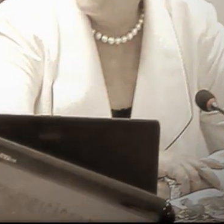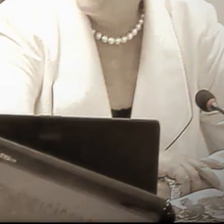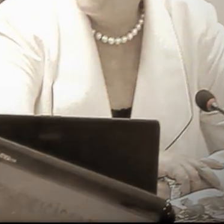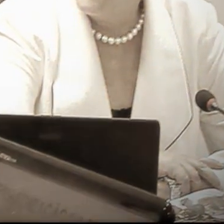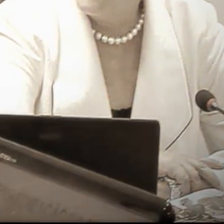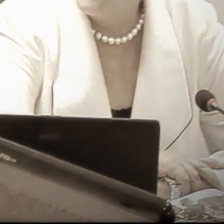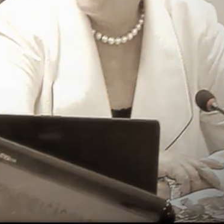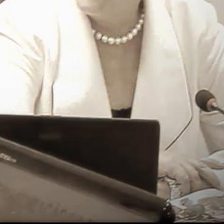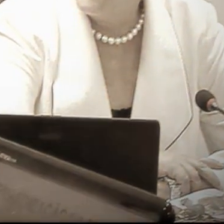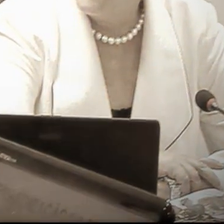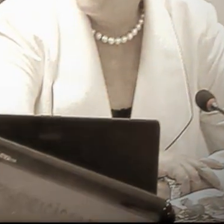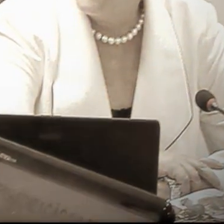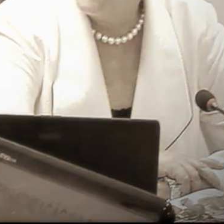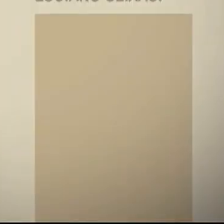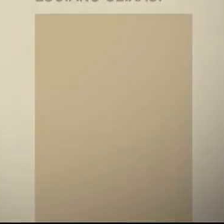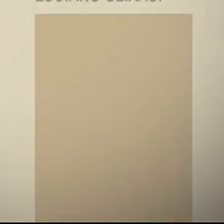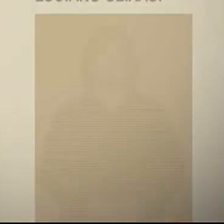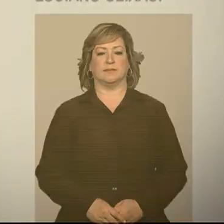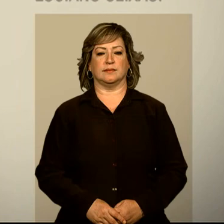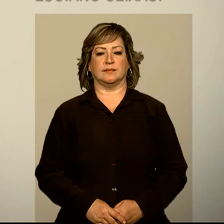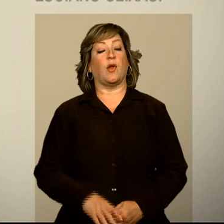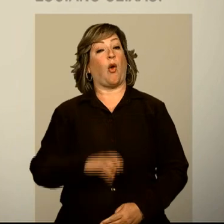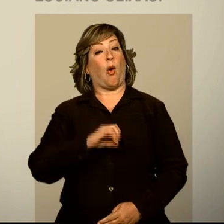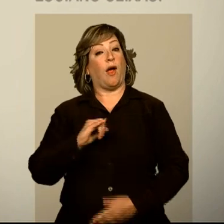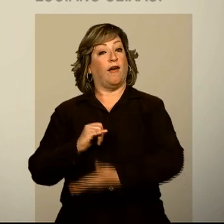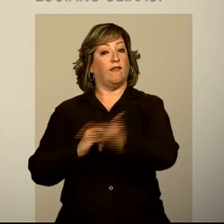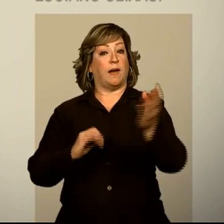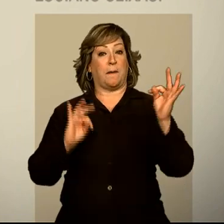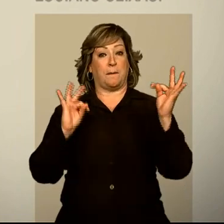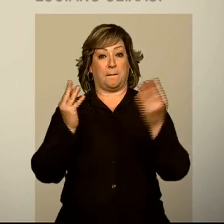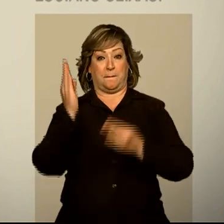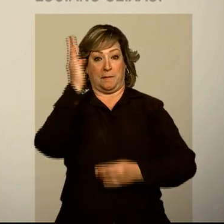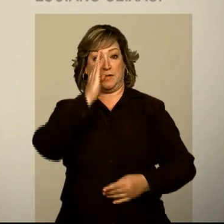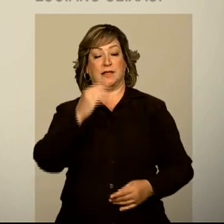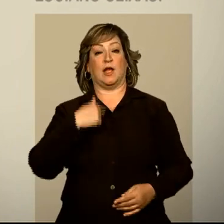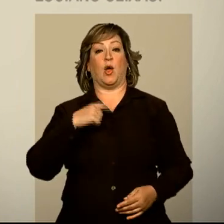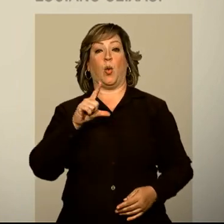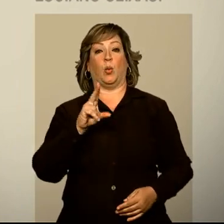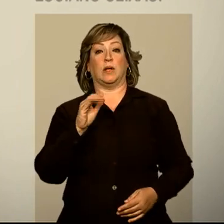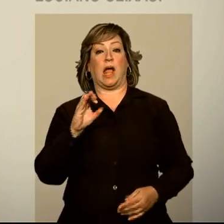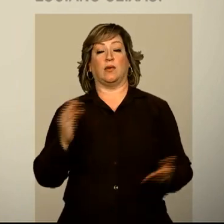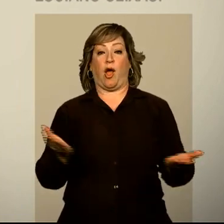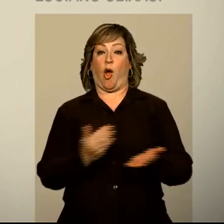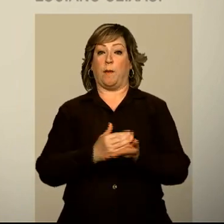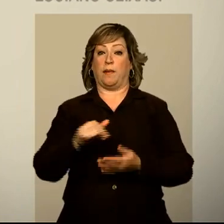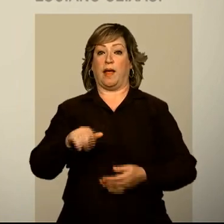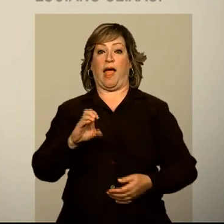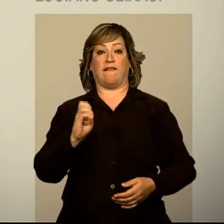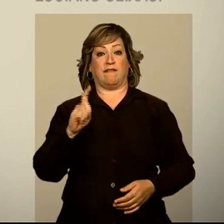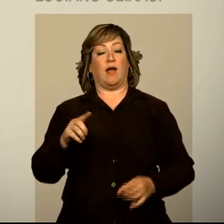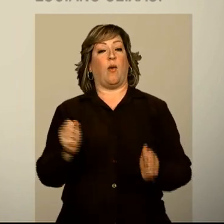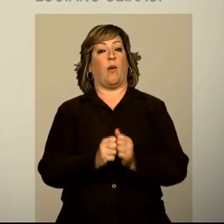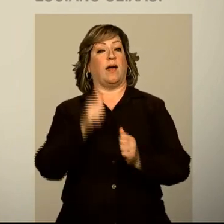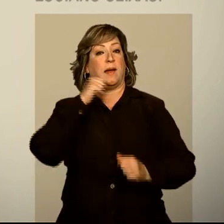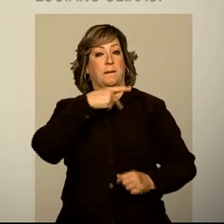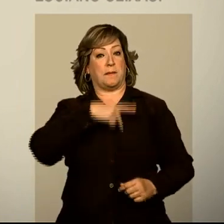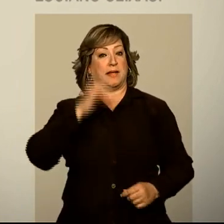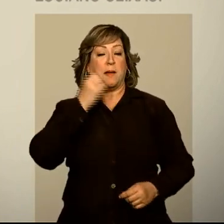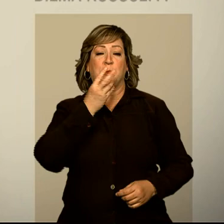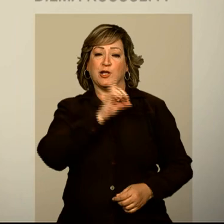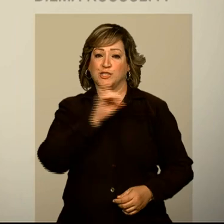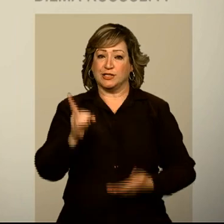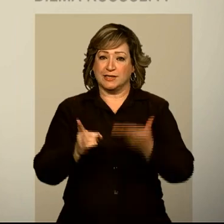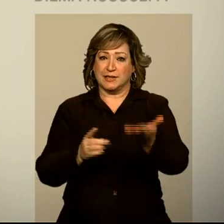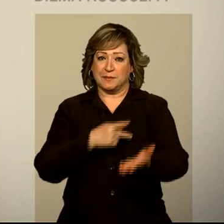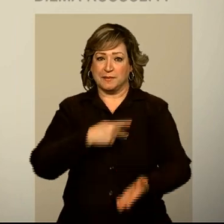café com a Presidenta celular você em todo o Brasil sou Luciano Seixas e começa agora mais um café com a presidenta Dilma Bom